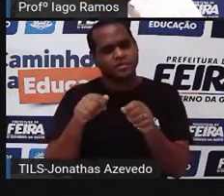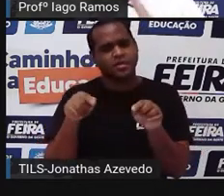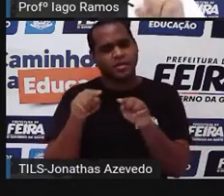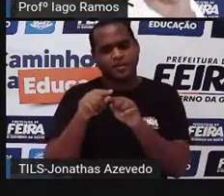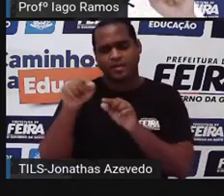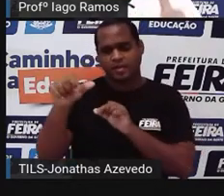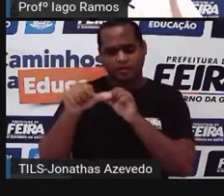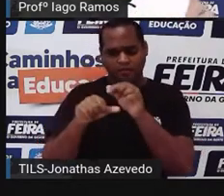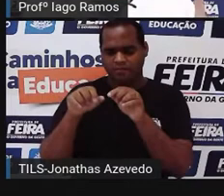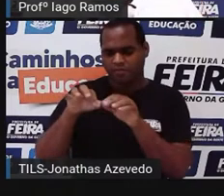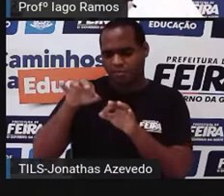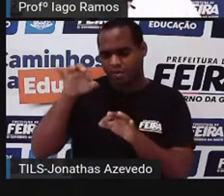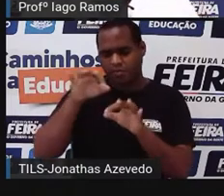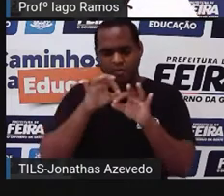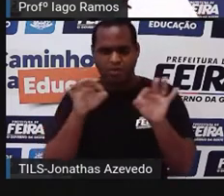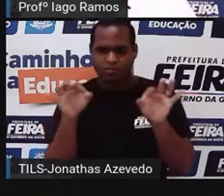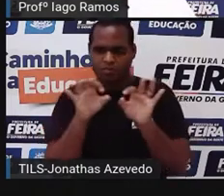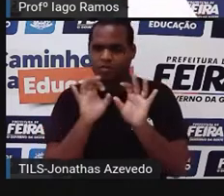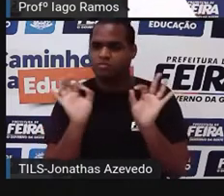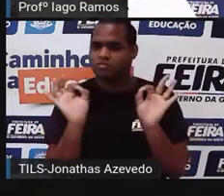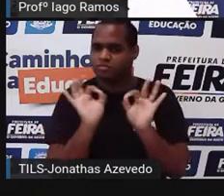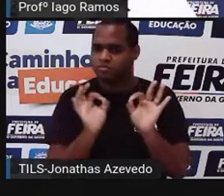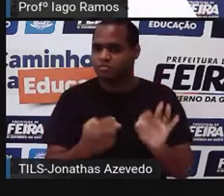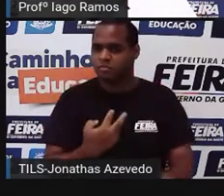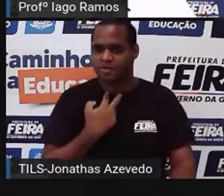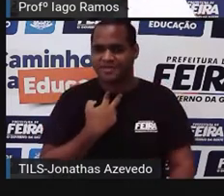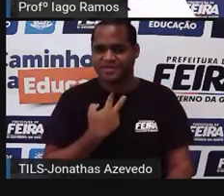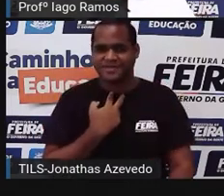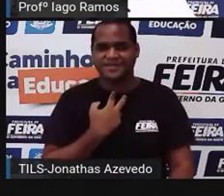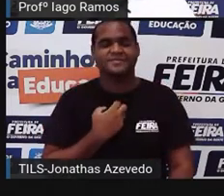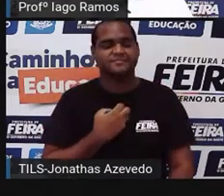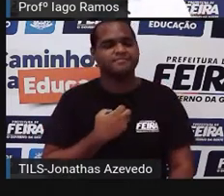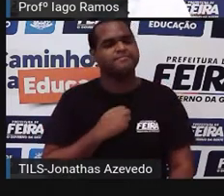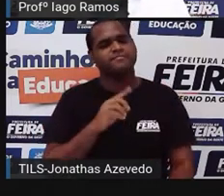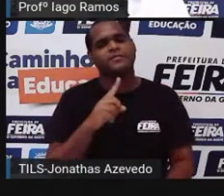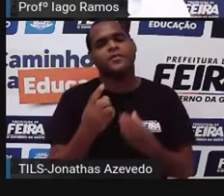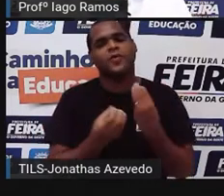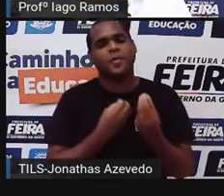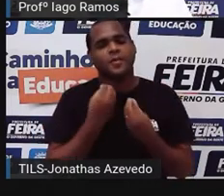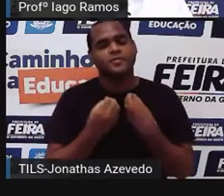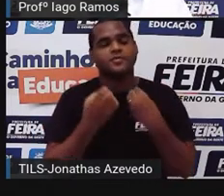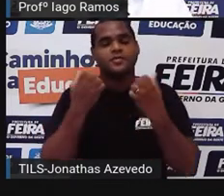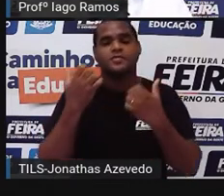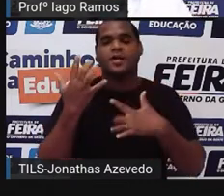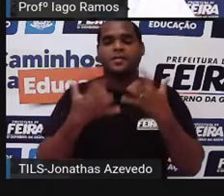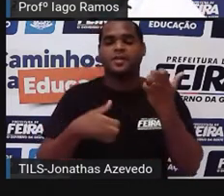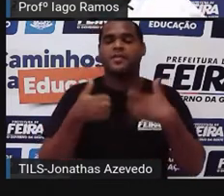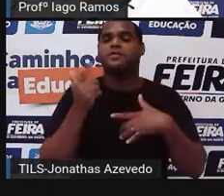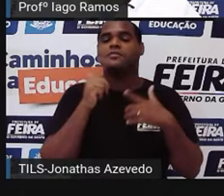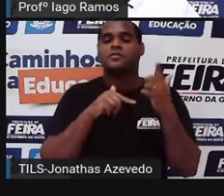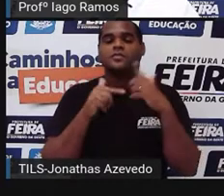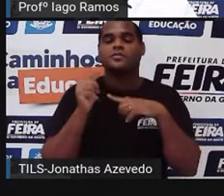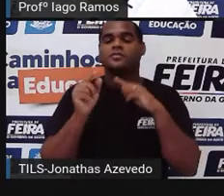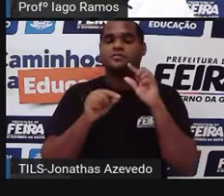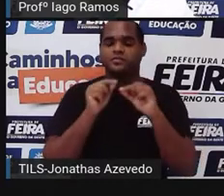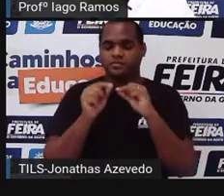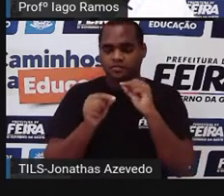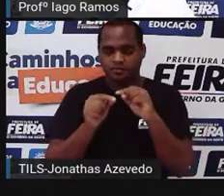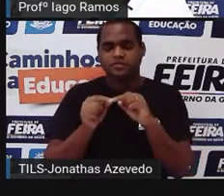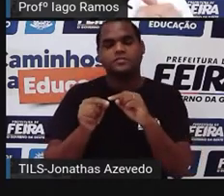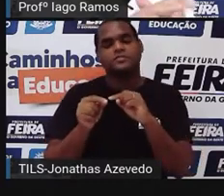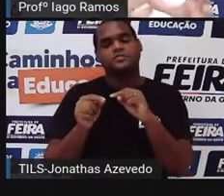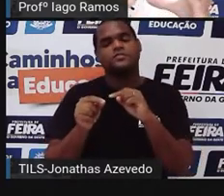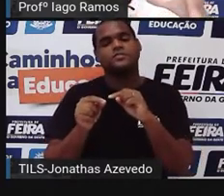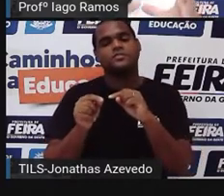sem alterar suas medidas estão De que forma a gente consegue fazer isso por exemplo de que